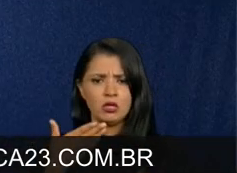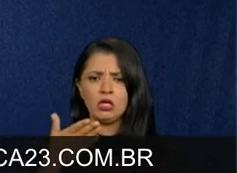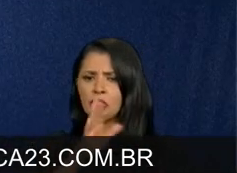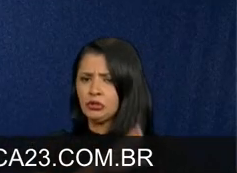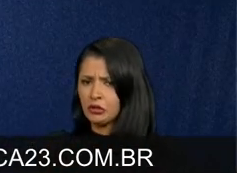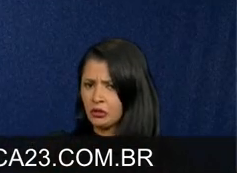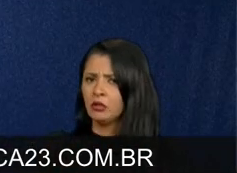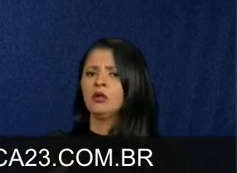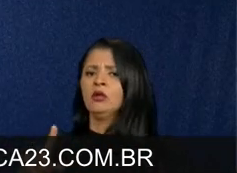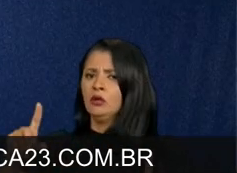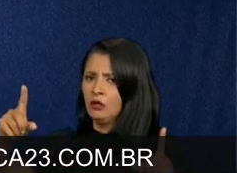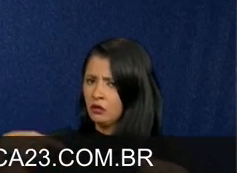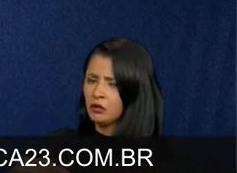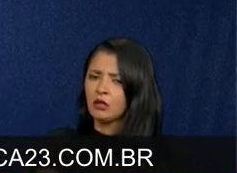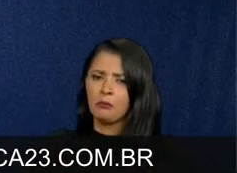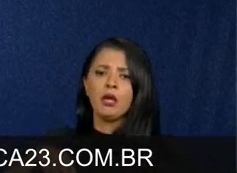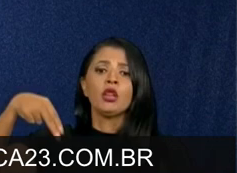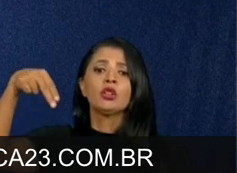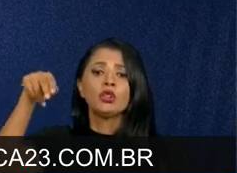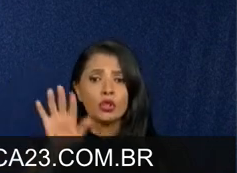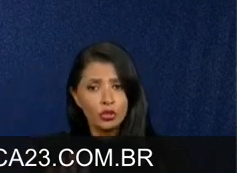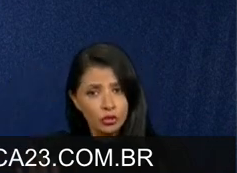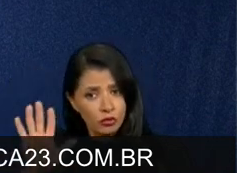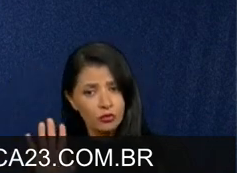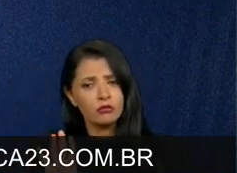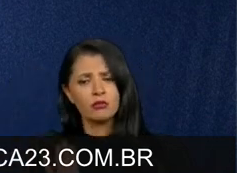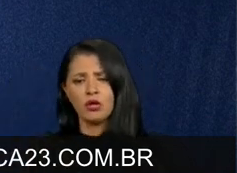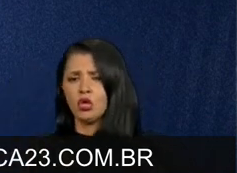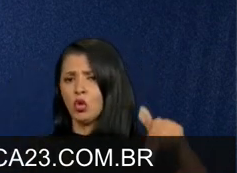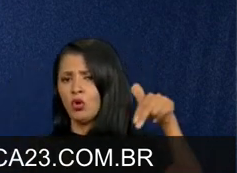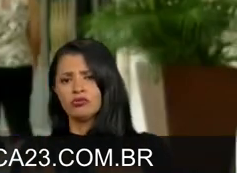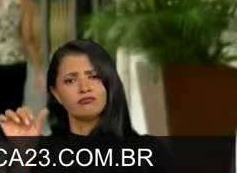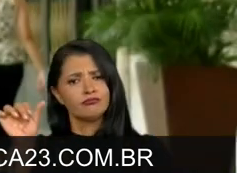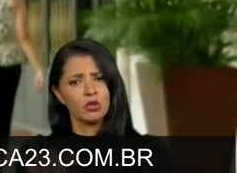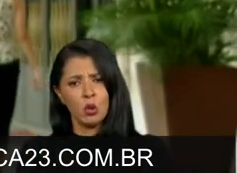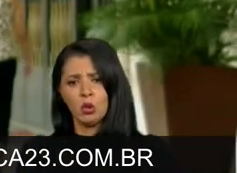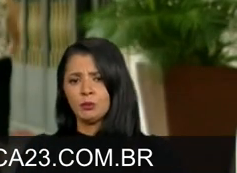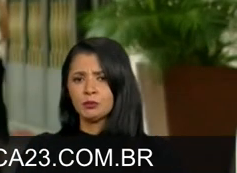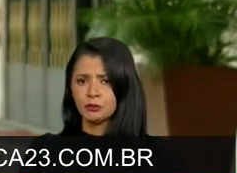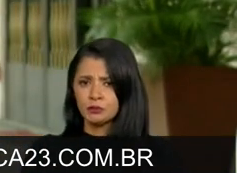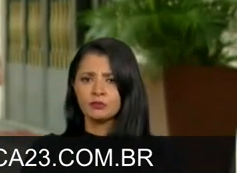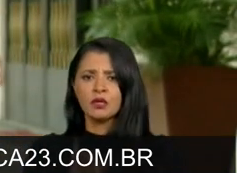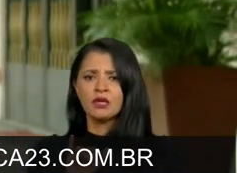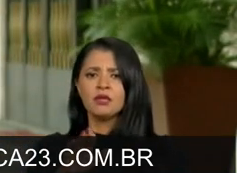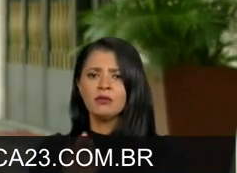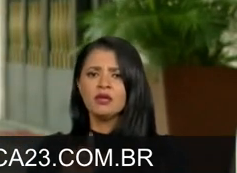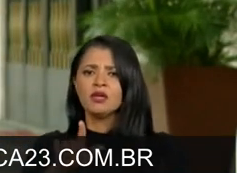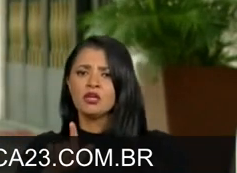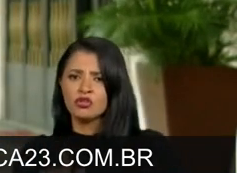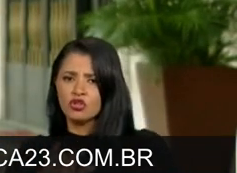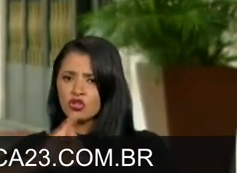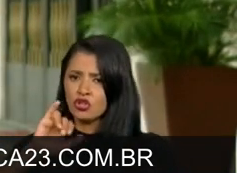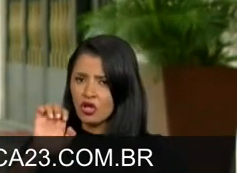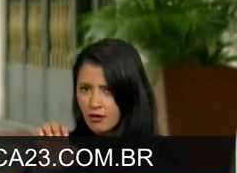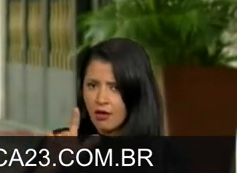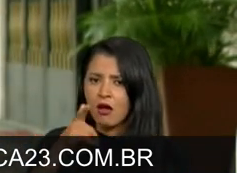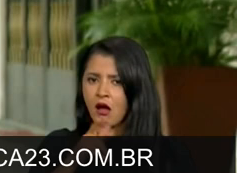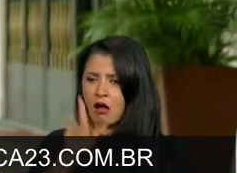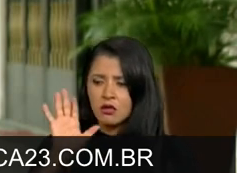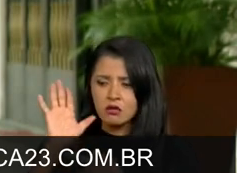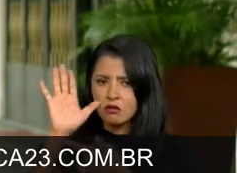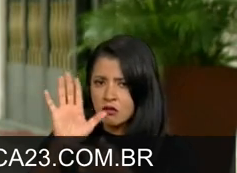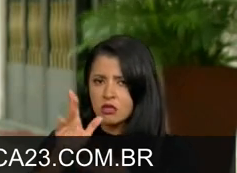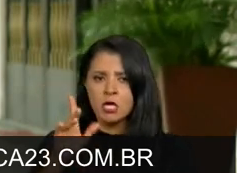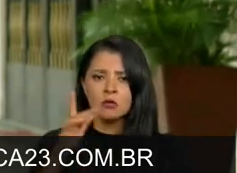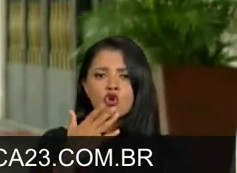Seja desafiador no Nordeste também, mas sobretudo no norte do país. O IBGE ainda não aplica o recorte por cor ou raça nas